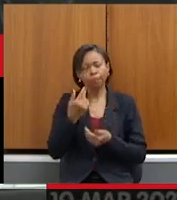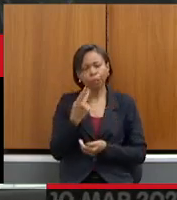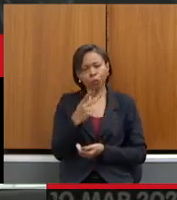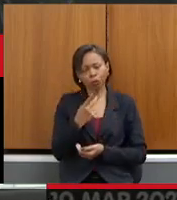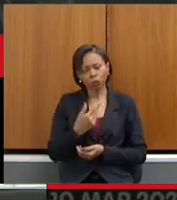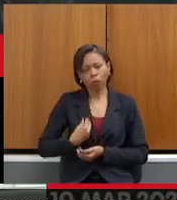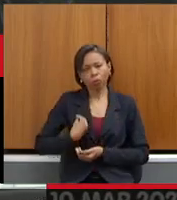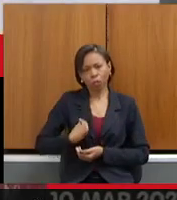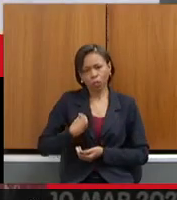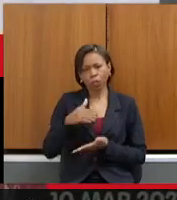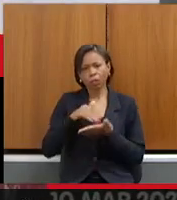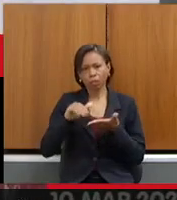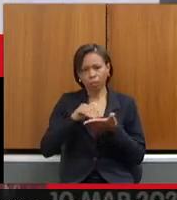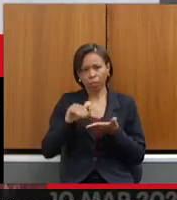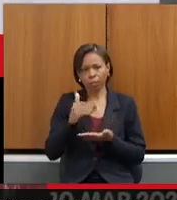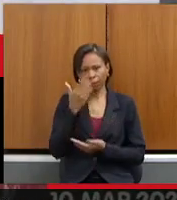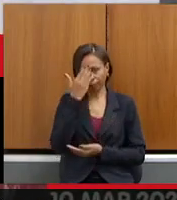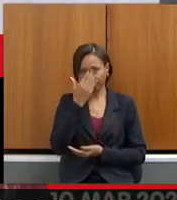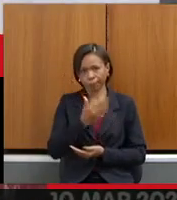Muito obrigado